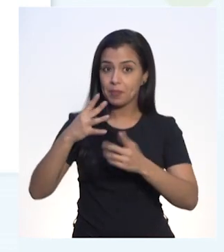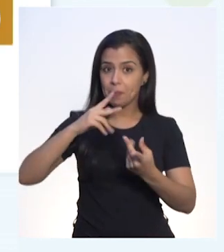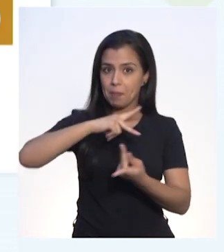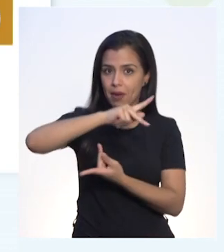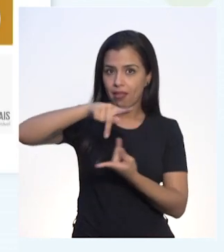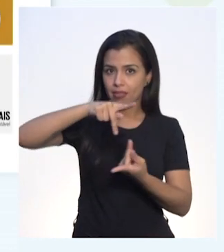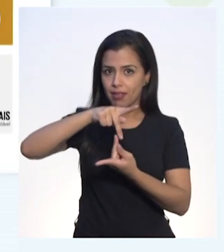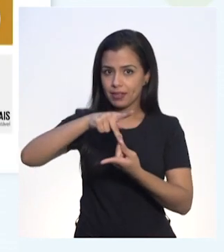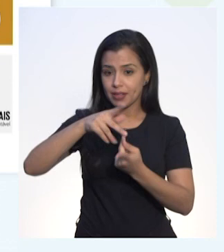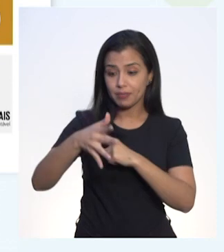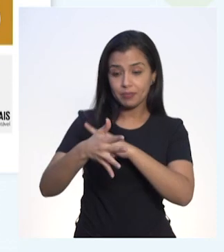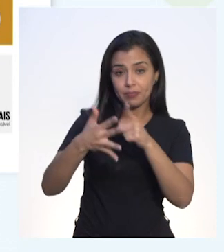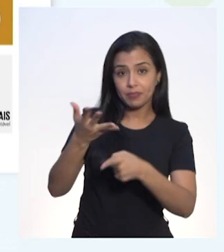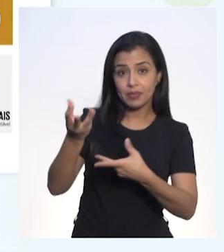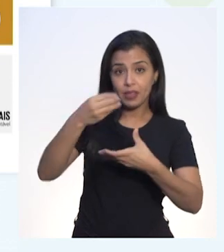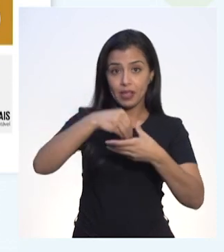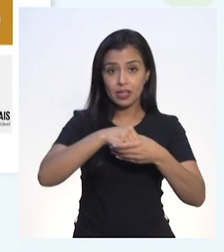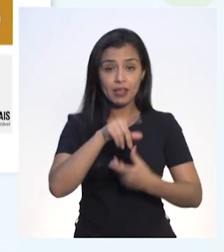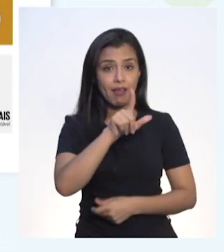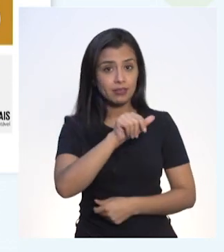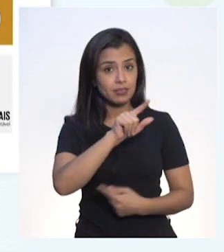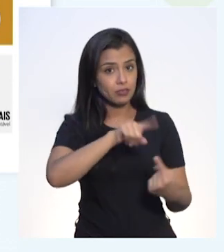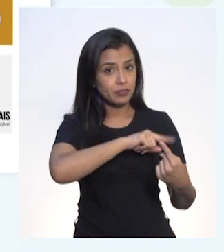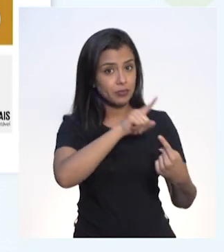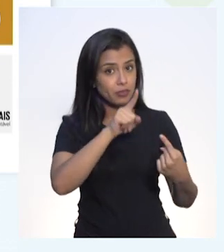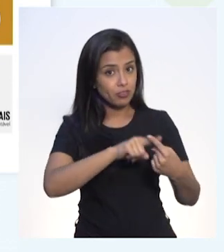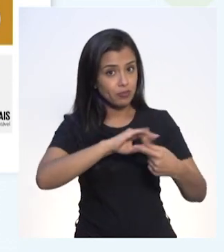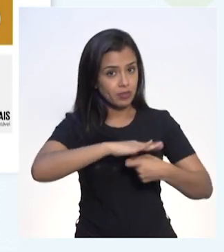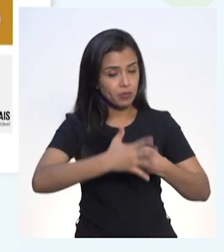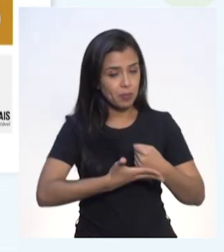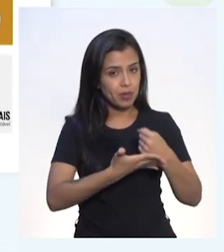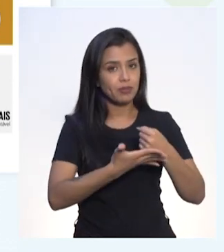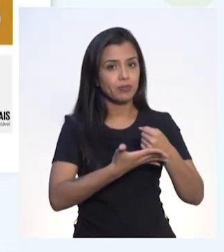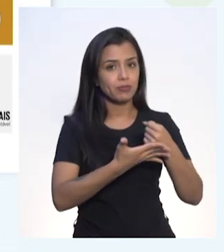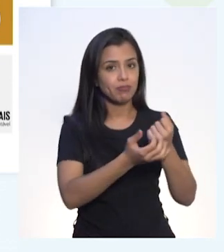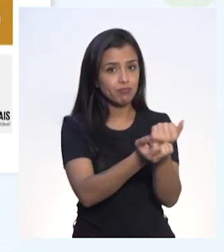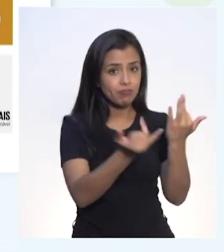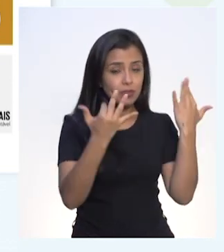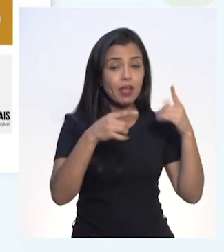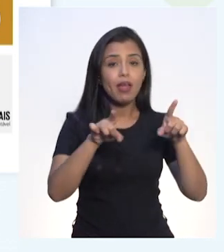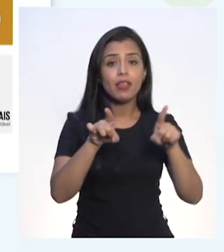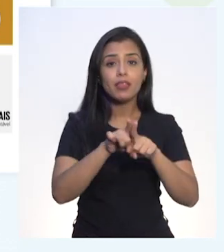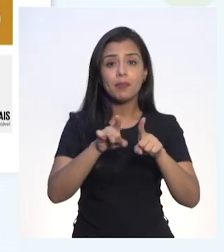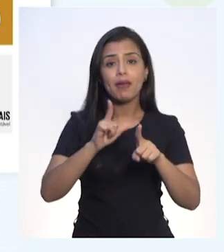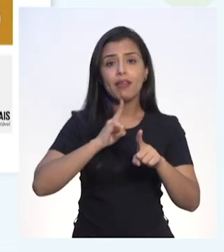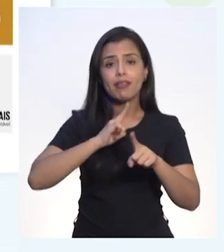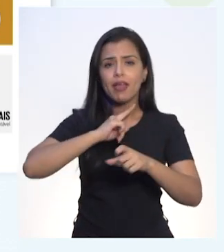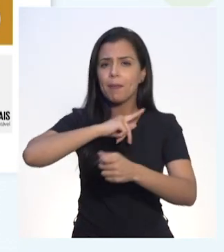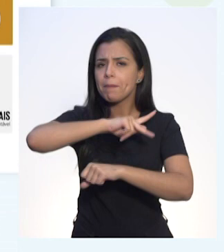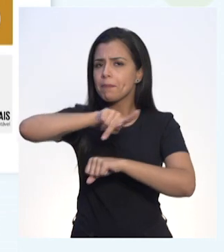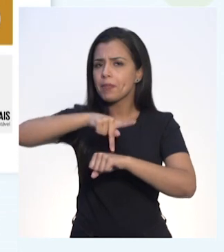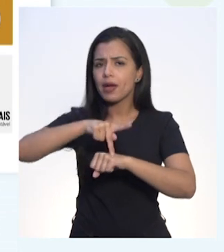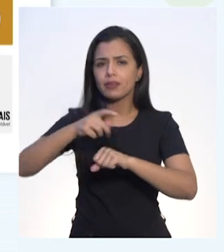sustentam 17 Objetivos de Desenvolvimento Sustentável e são aplicáveis a todos os